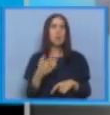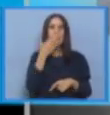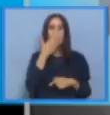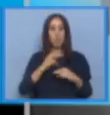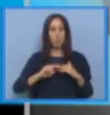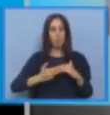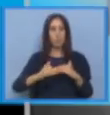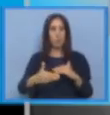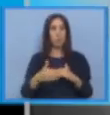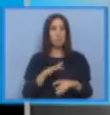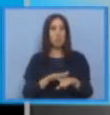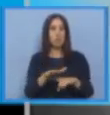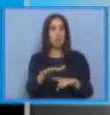dominó